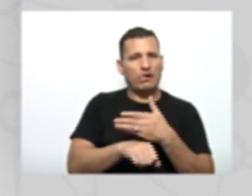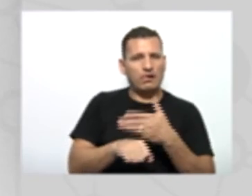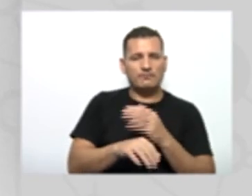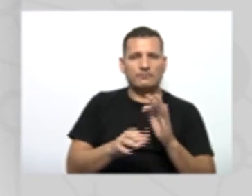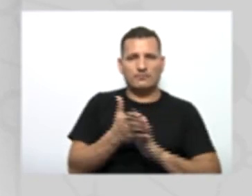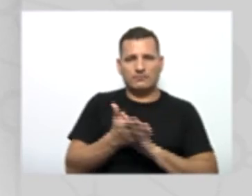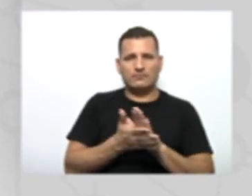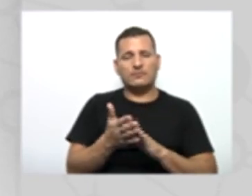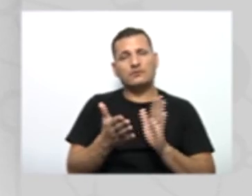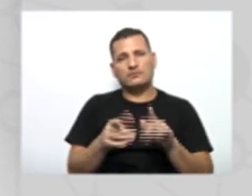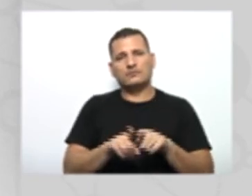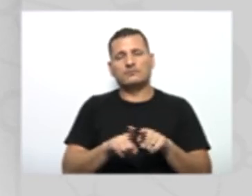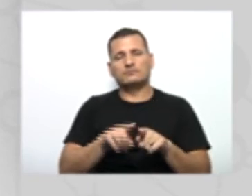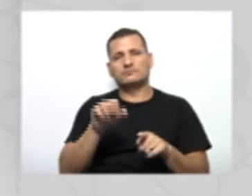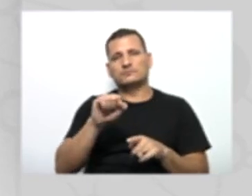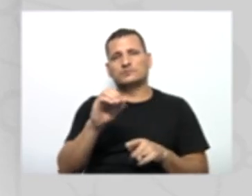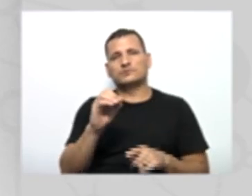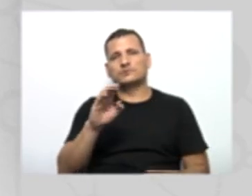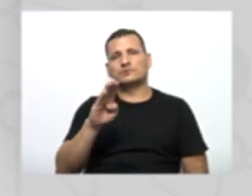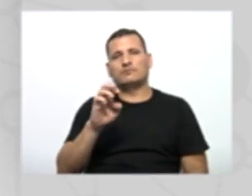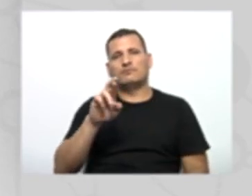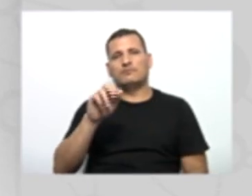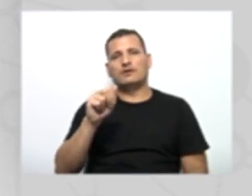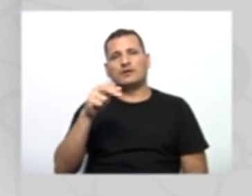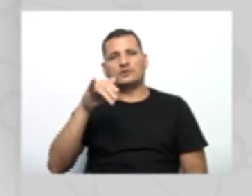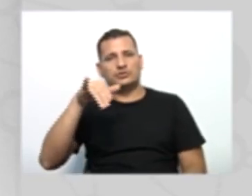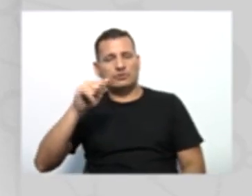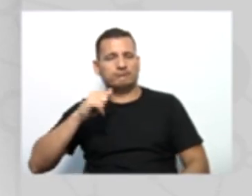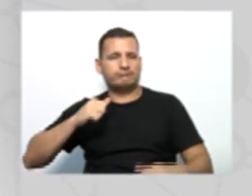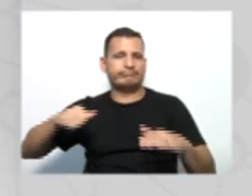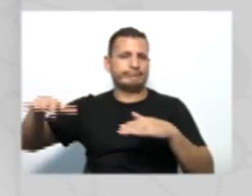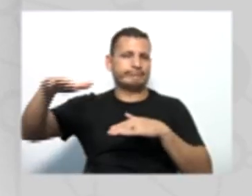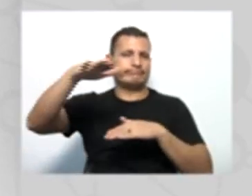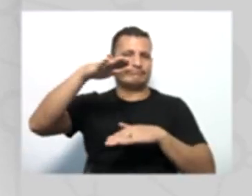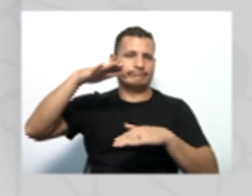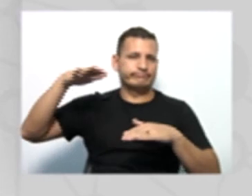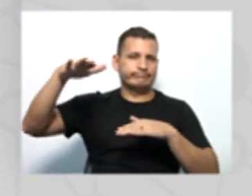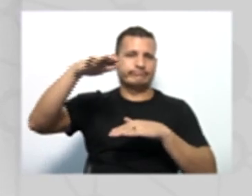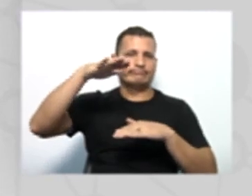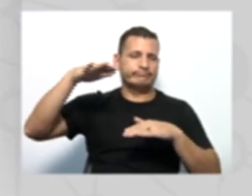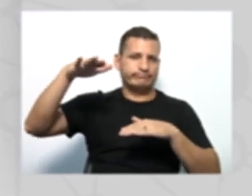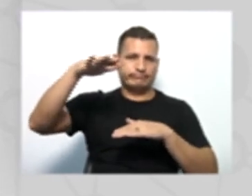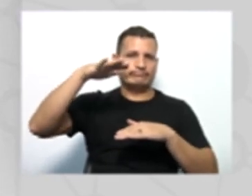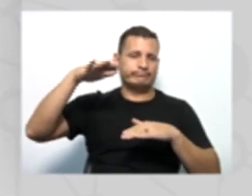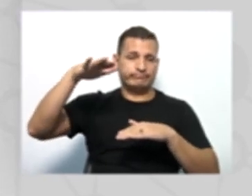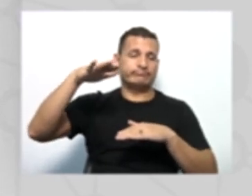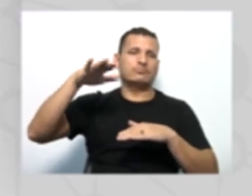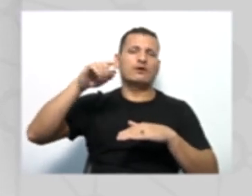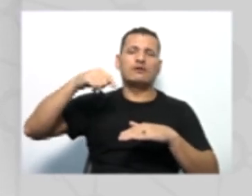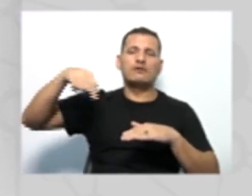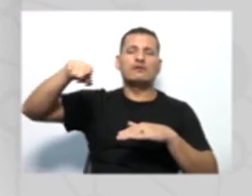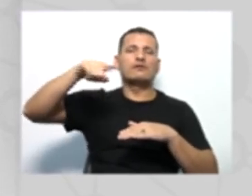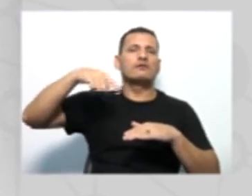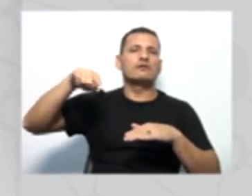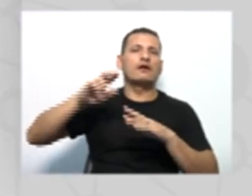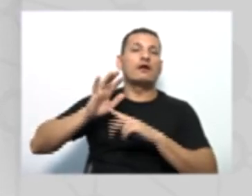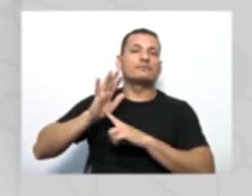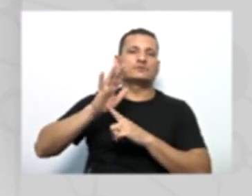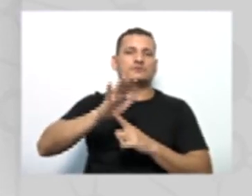cidade que tem um serviço de saúde, de educação, de segurança e de habitação de qualidade. Mas para que